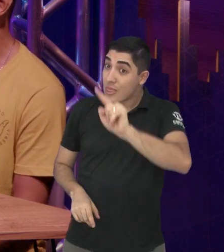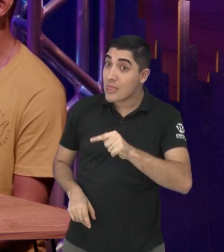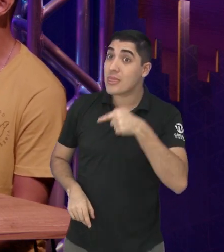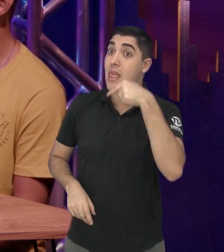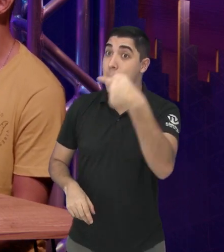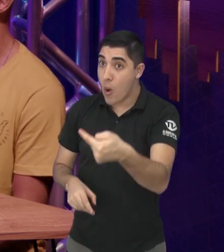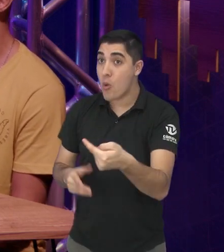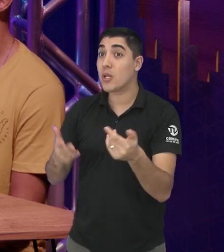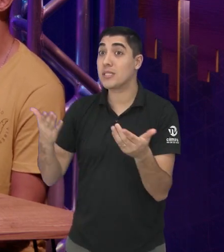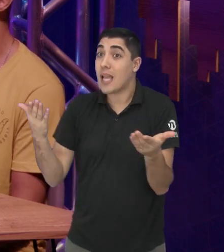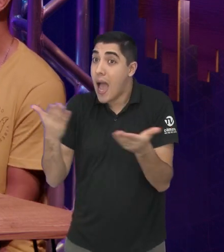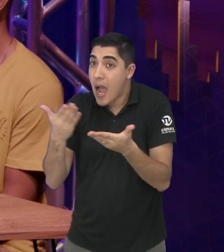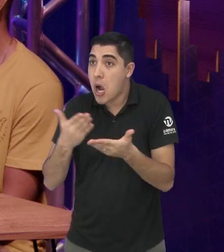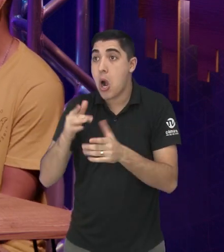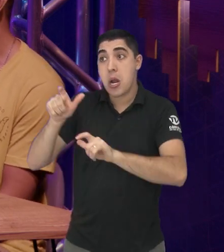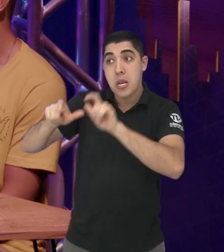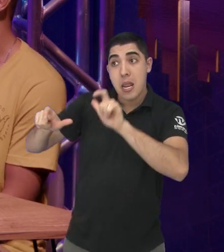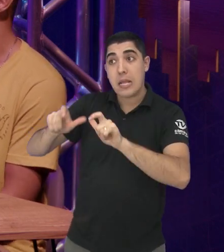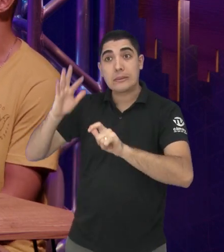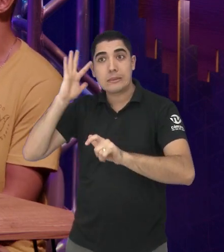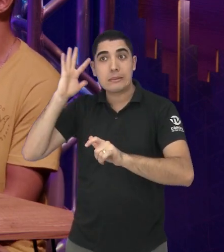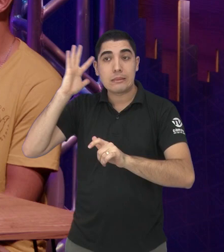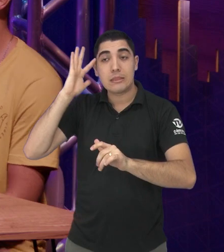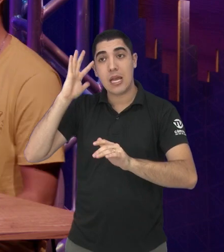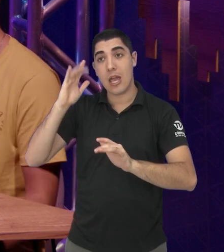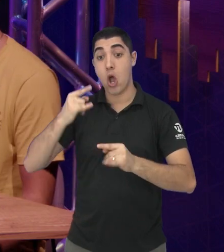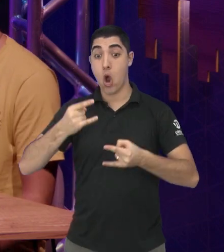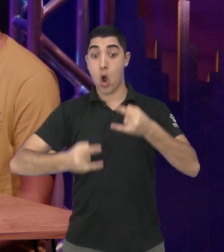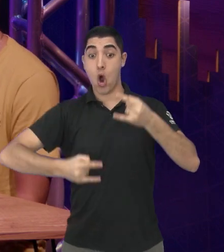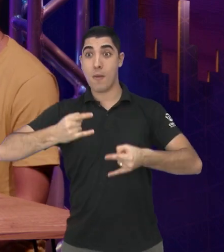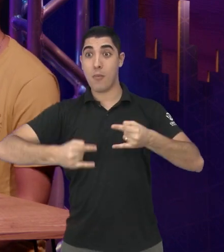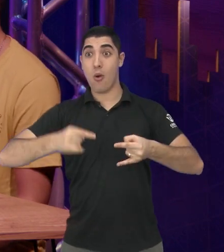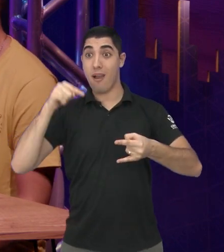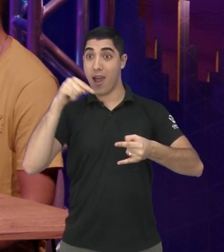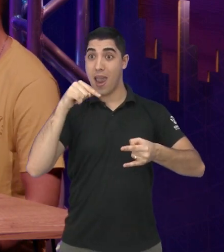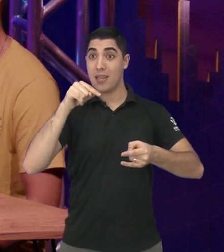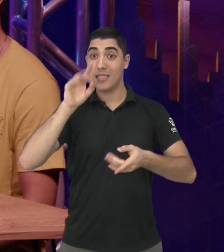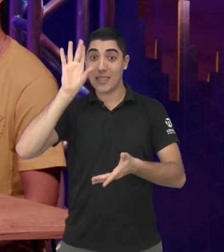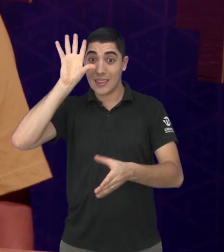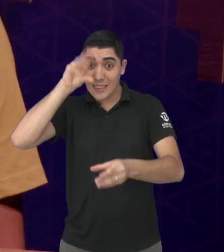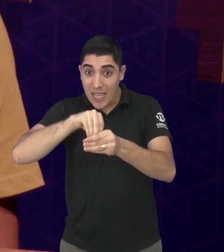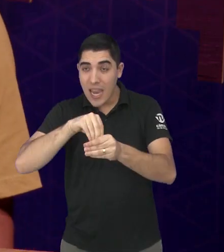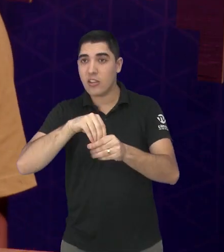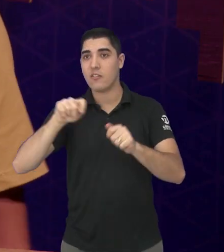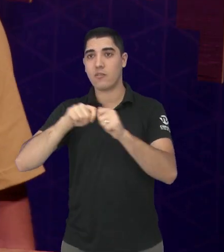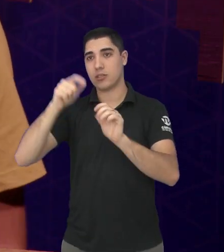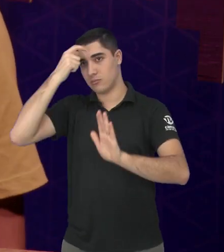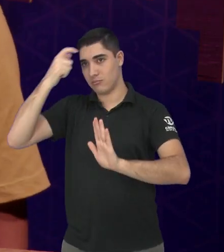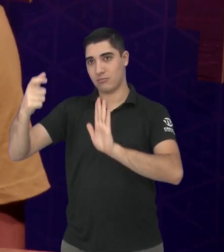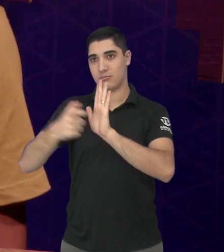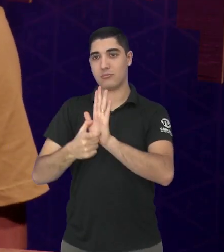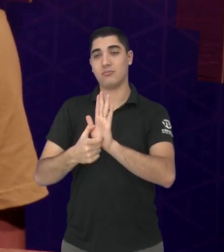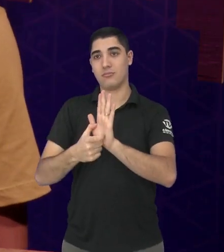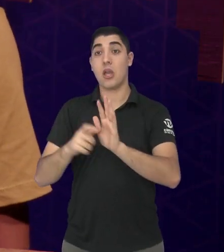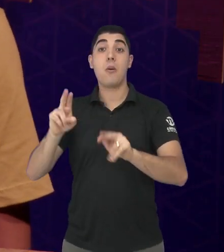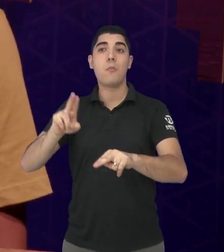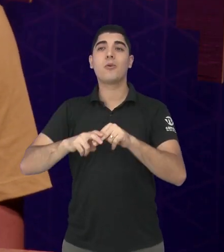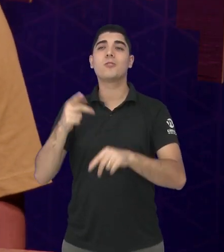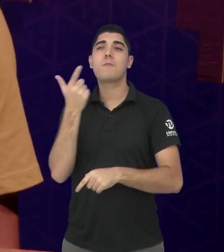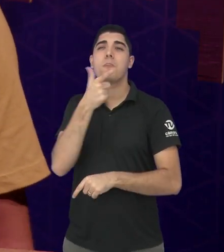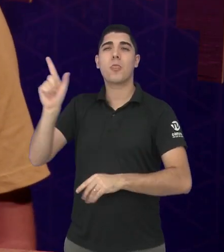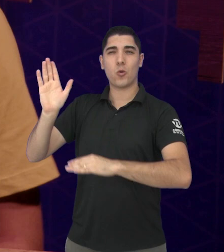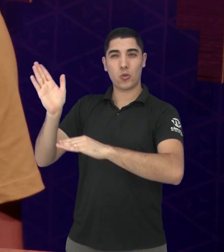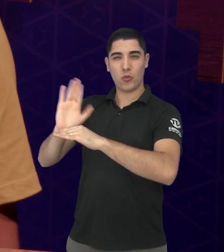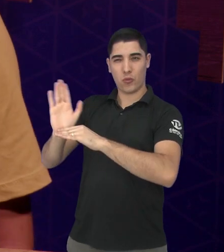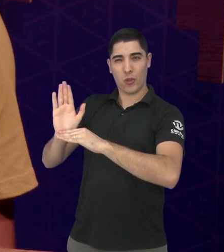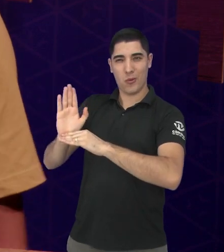próximo passo seria ela ser aplicada em robôs, vamos dizer assim, para ele fazer as coisas. E isso que acontece lá em Eu, Robô.